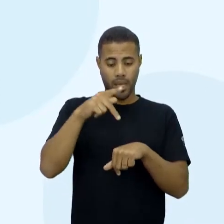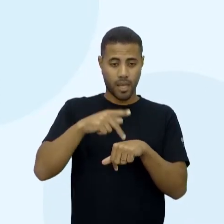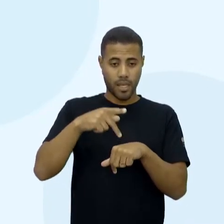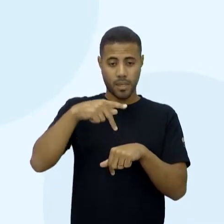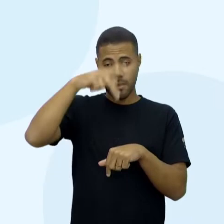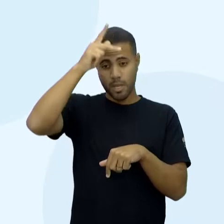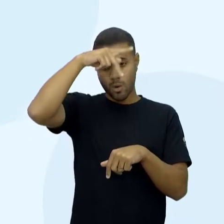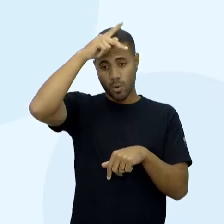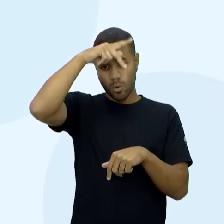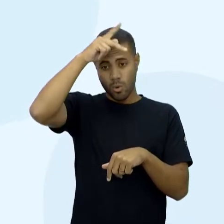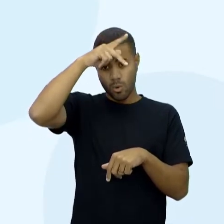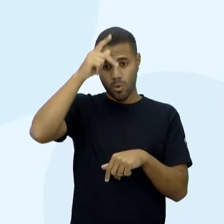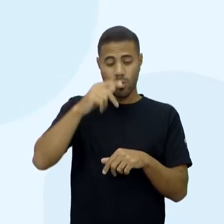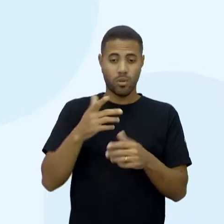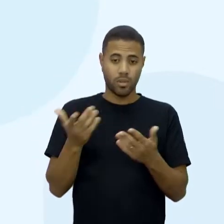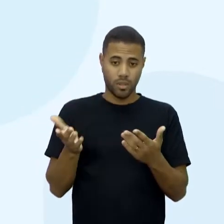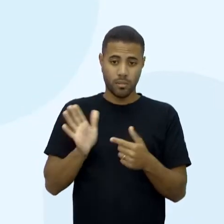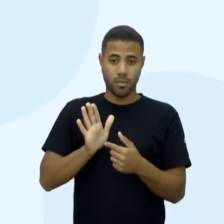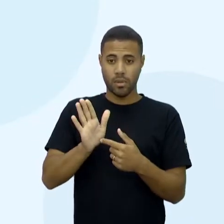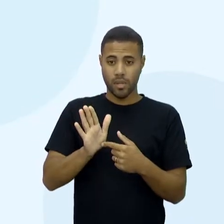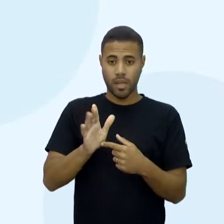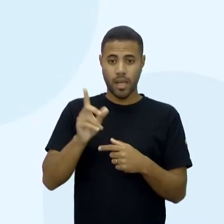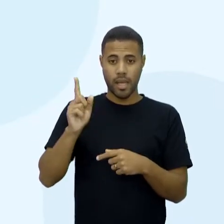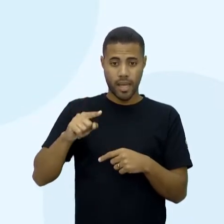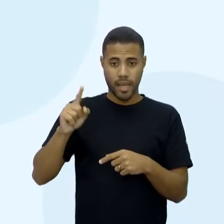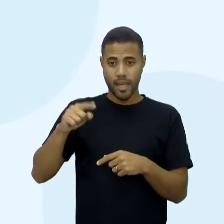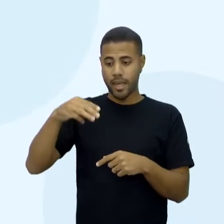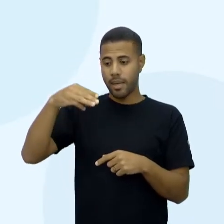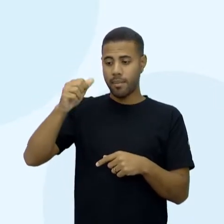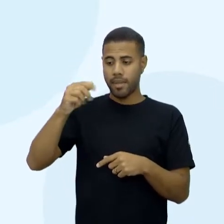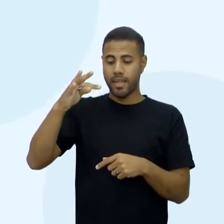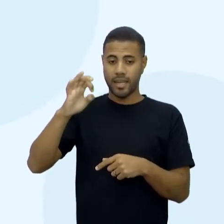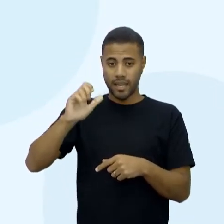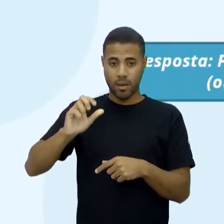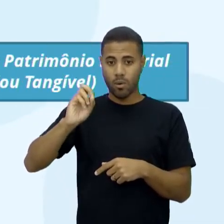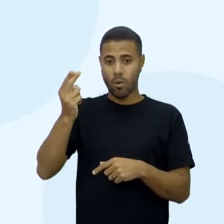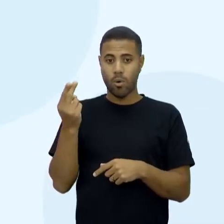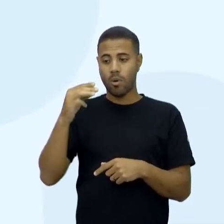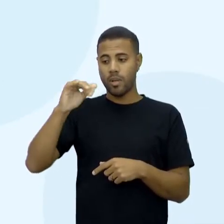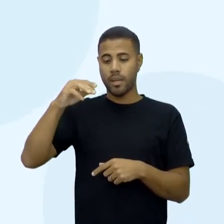patrimônio material ou imaterial? É muito fácil, né, gente?